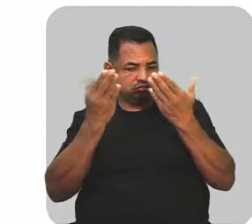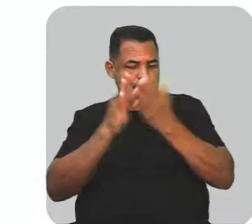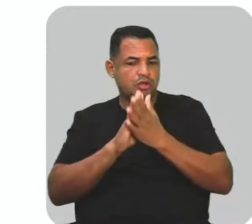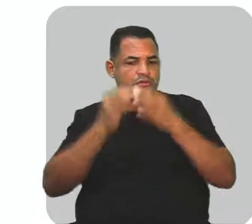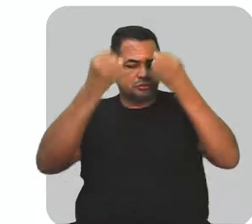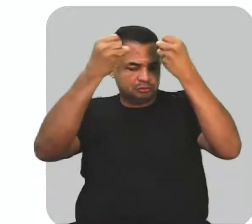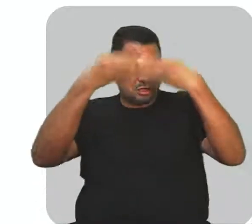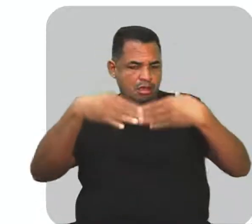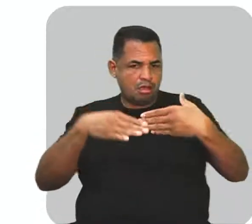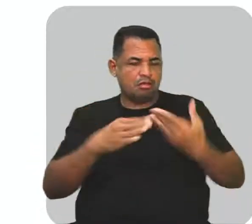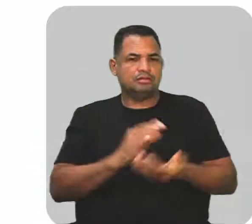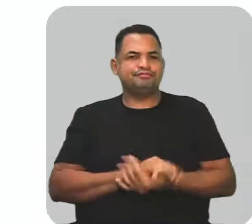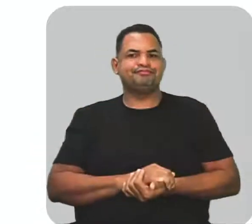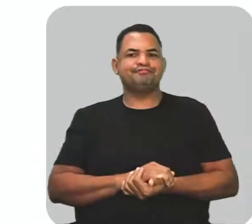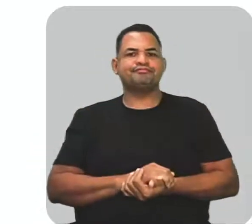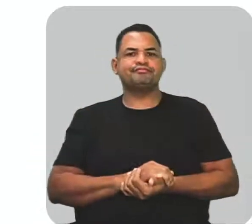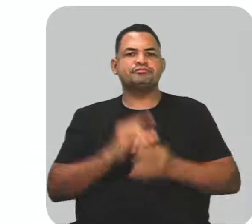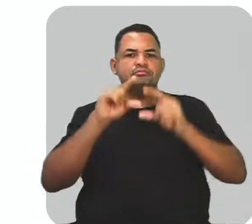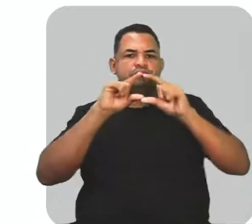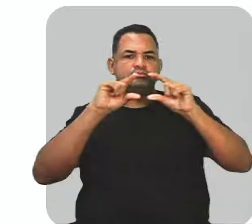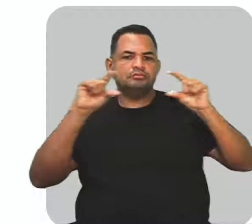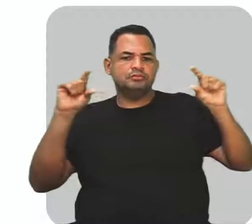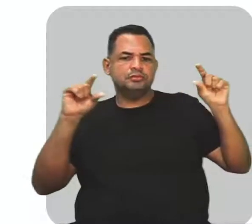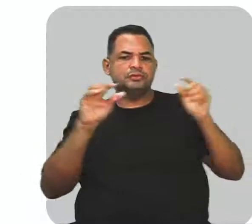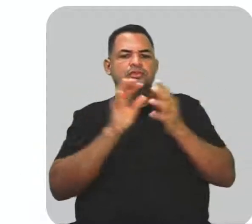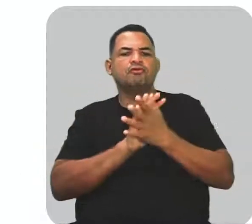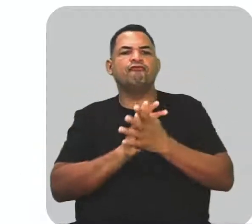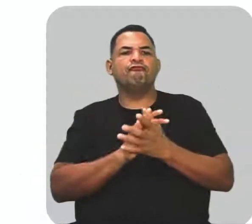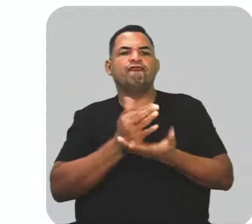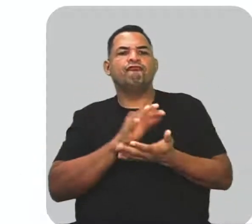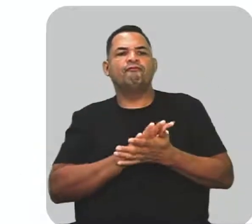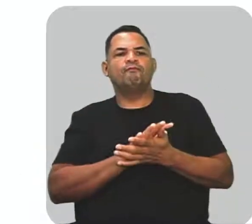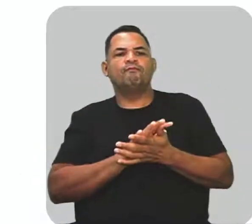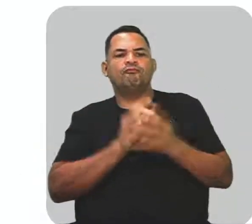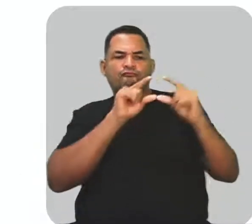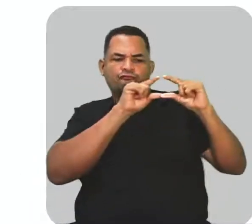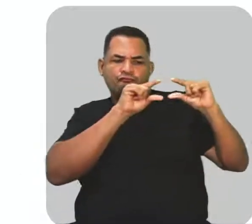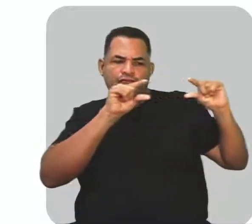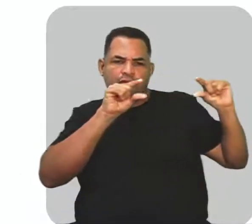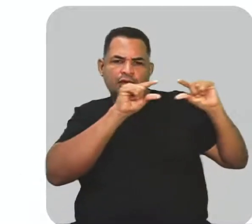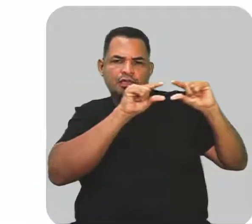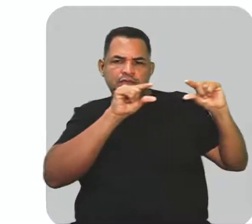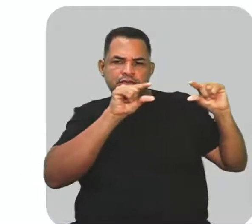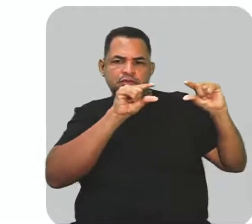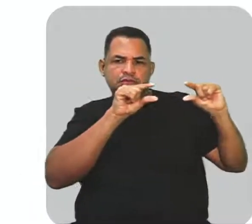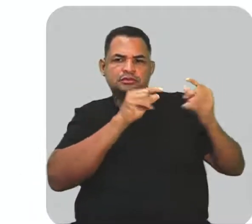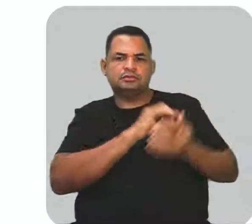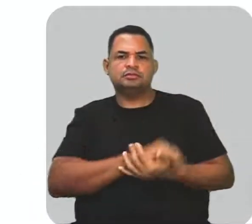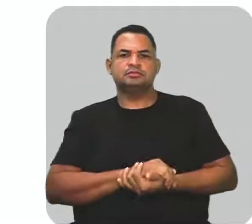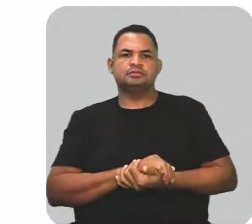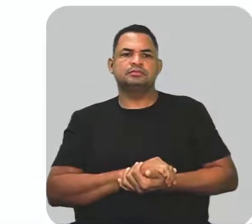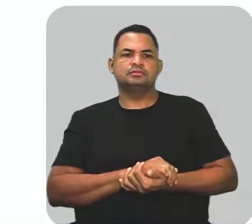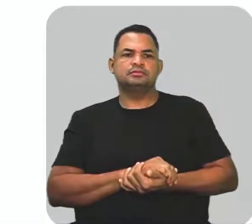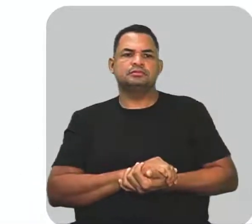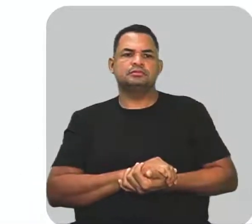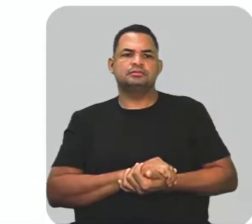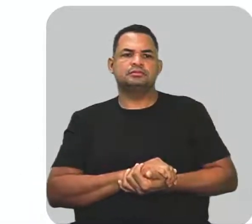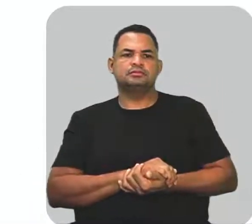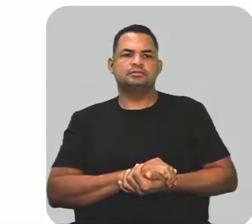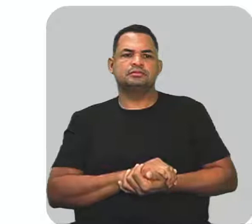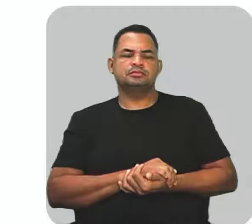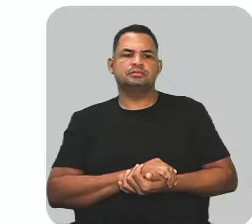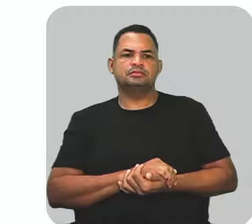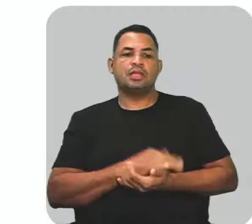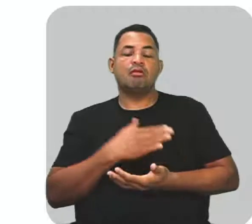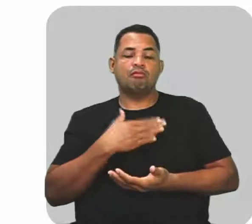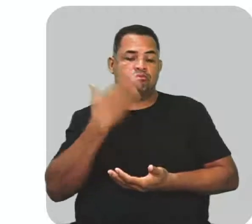já já. Os enunciados são frases, tá? E aí você deve estar se perguntando. Vamos entender